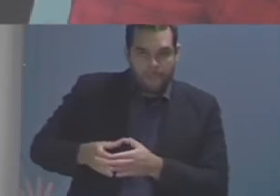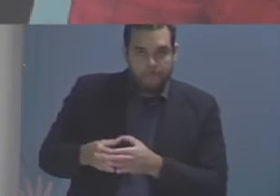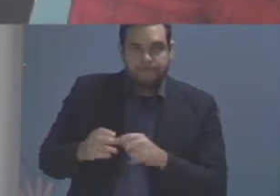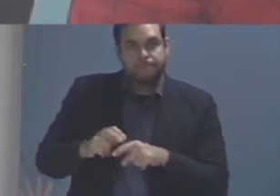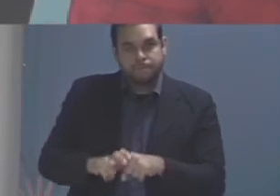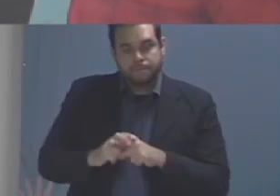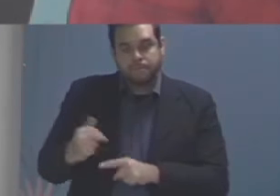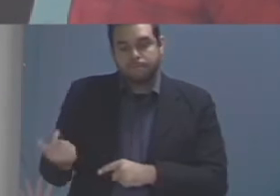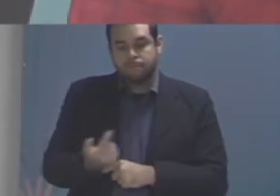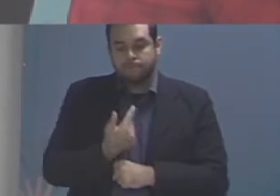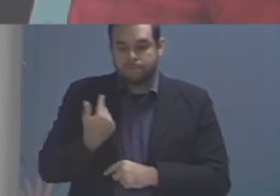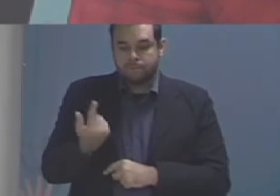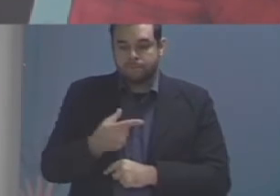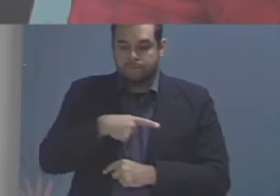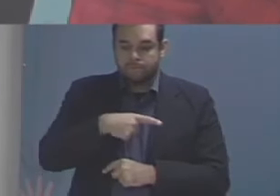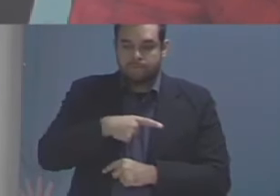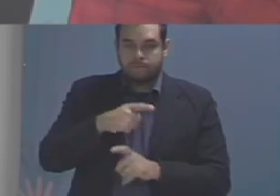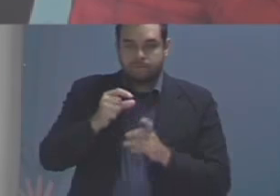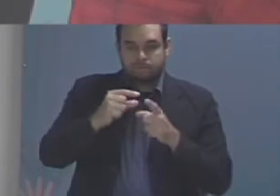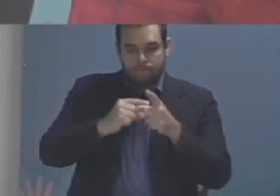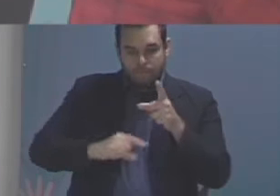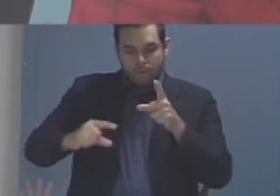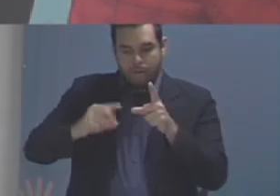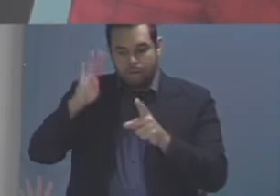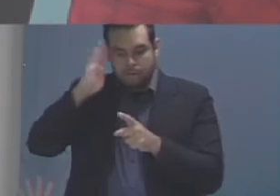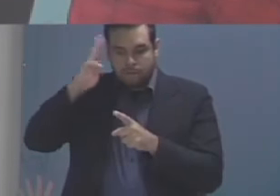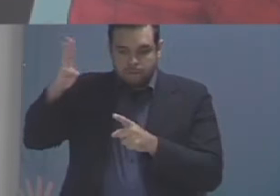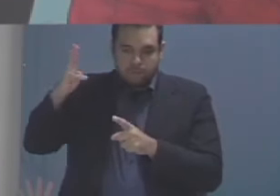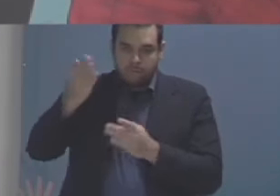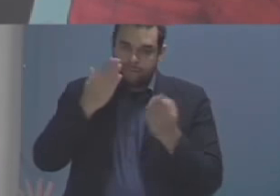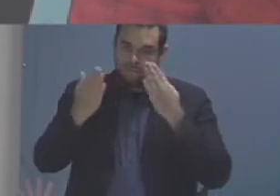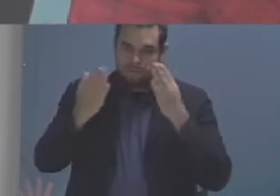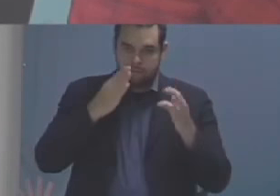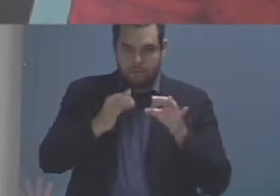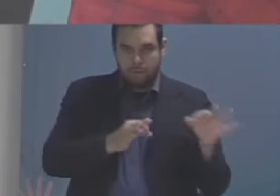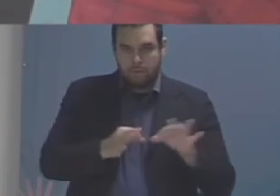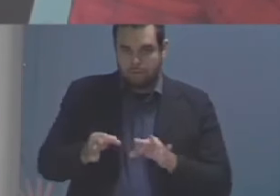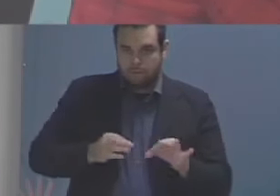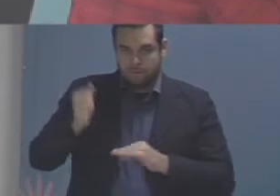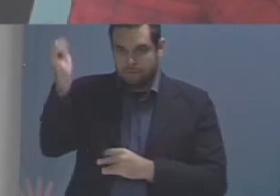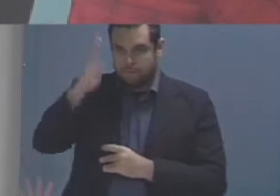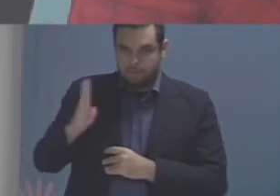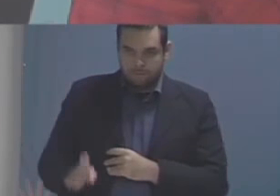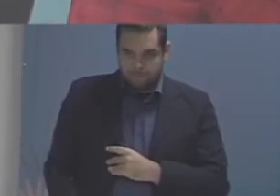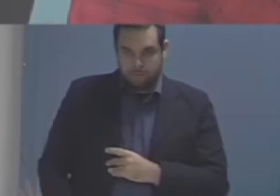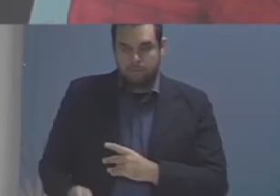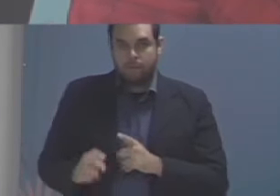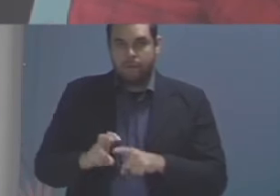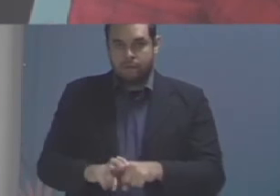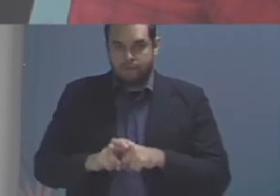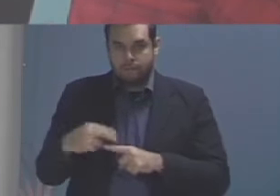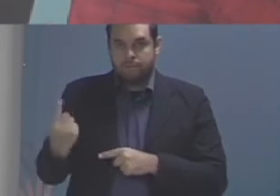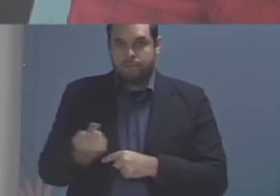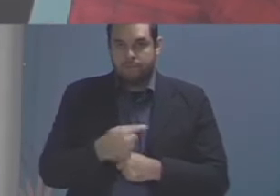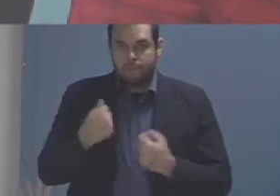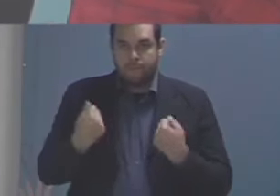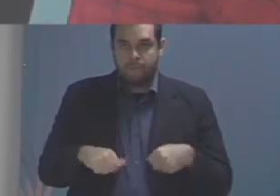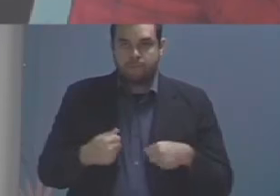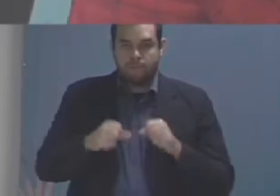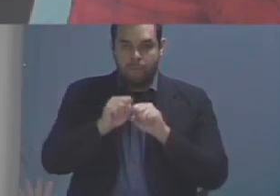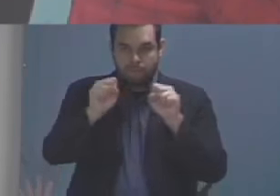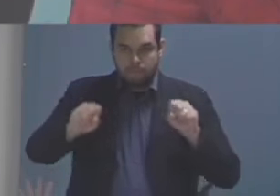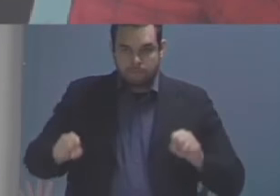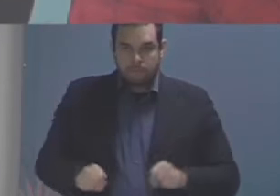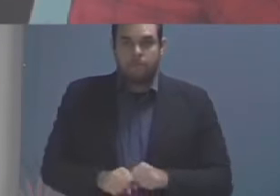E, para a gente, é uma cláusula pétrea da psicologia, da forma de organização da psicologia brasileira. Ou seja, nós precisamos ter o